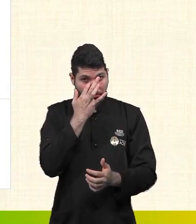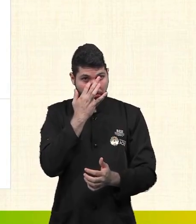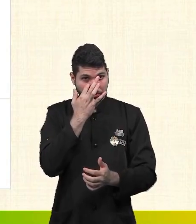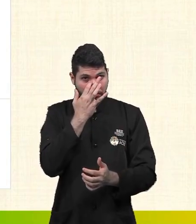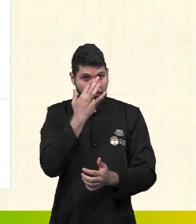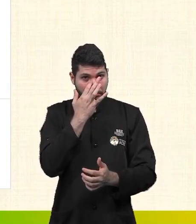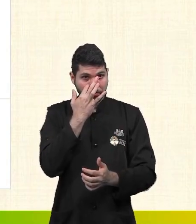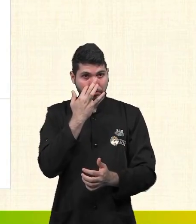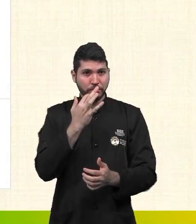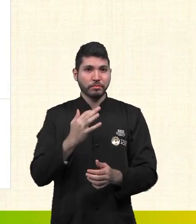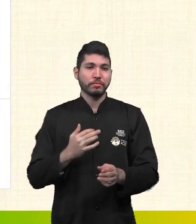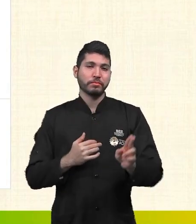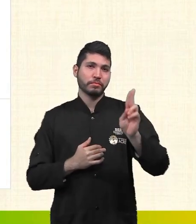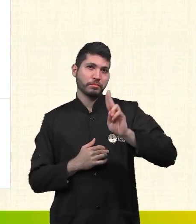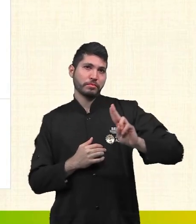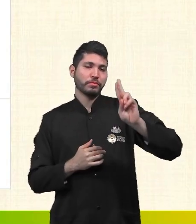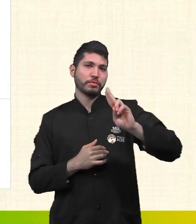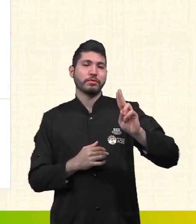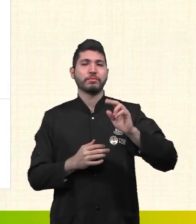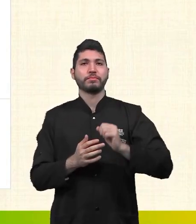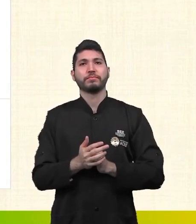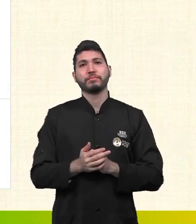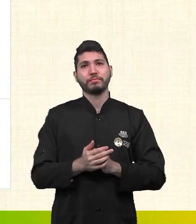uma possibilidade de eu ir à festa.